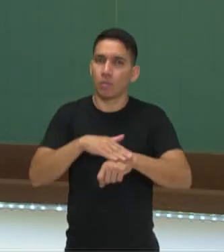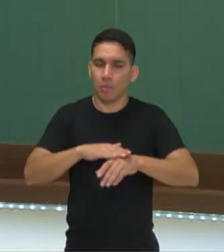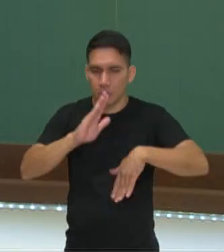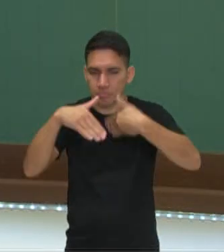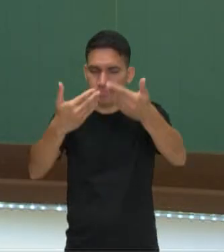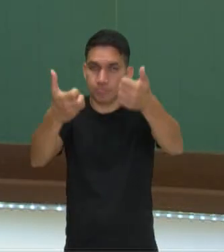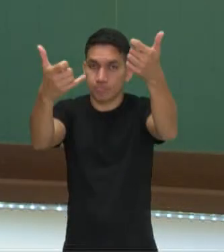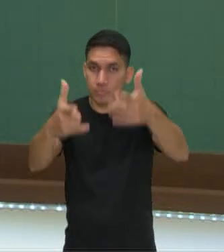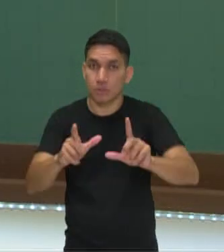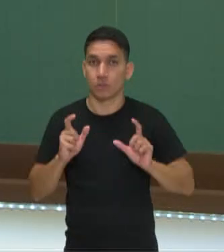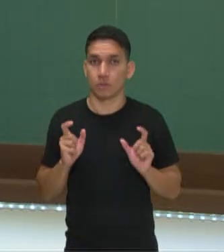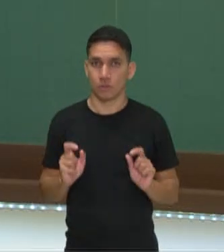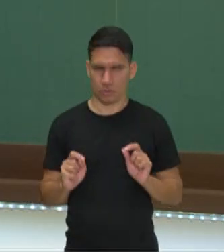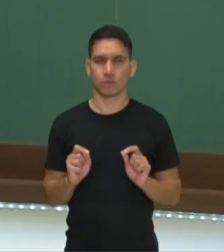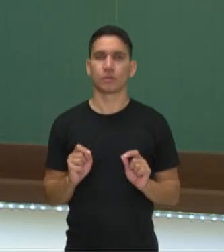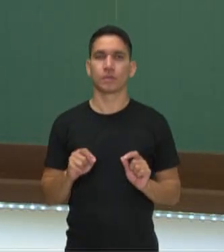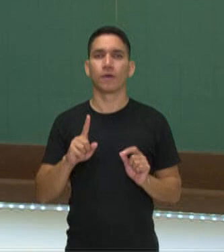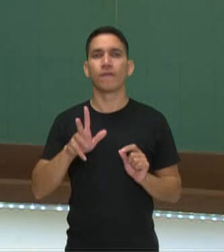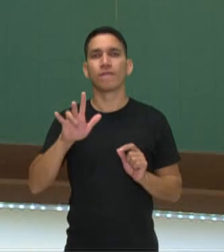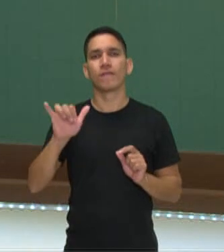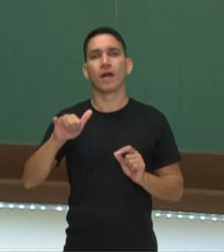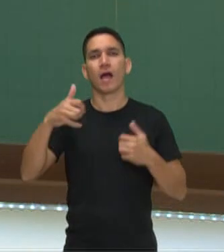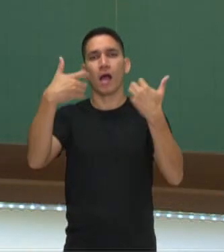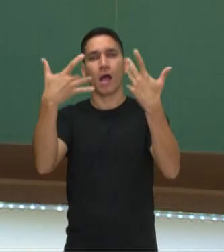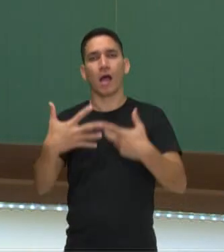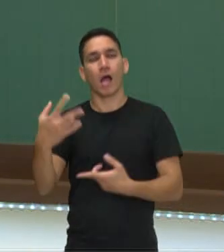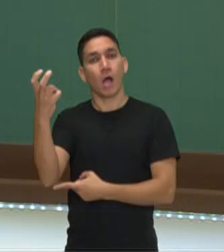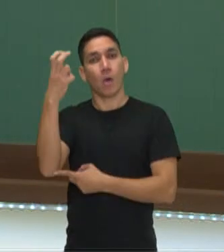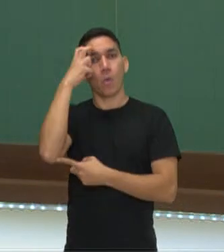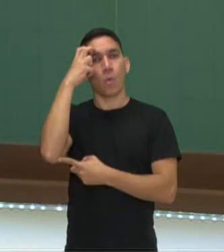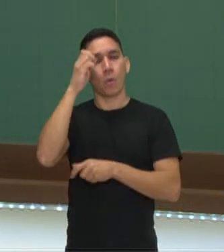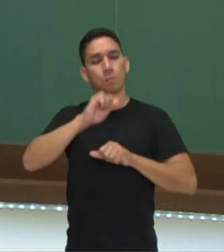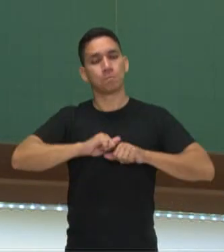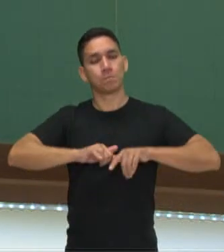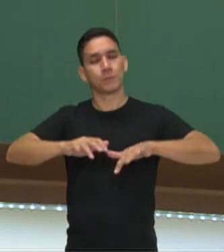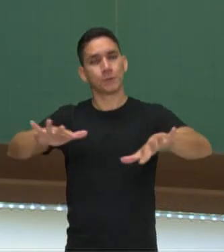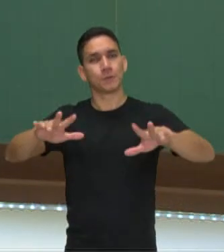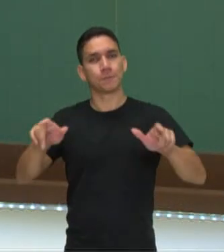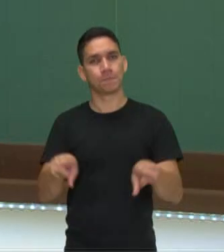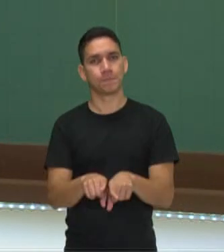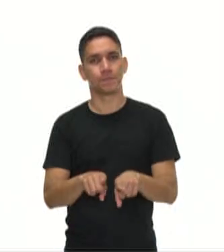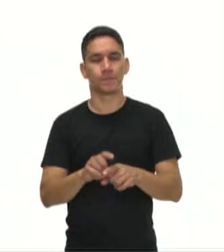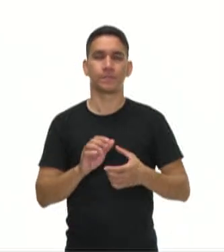a gente vai falar um pouquinho de cultura popular também.